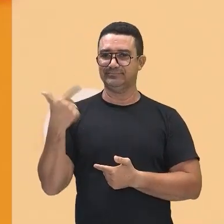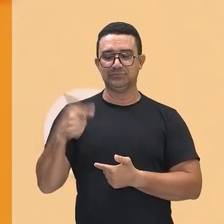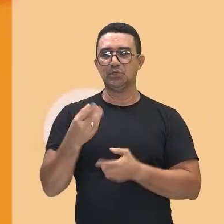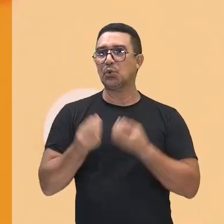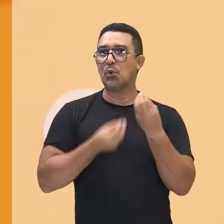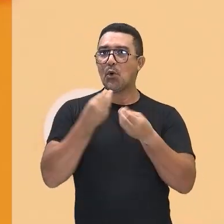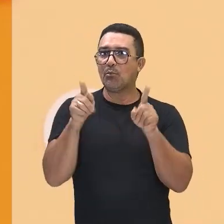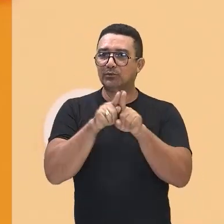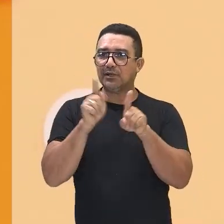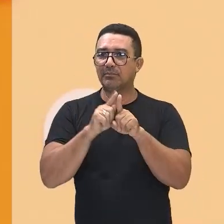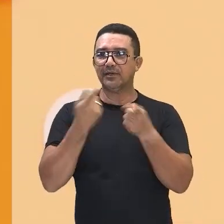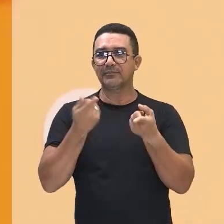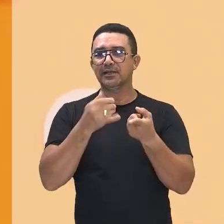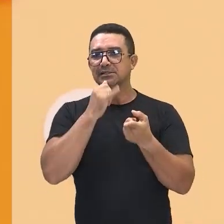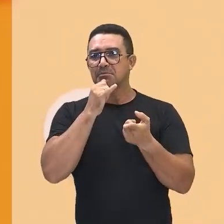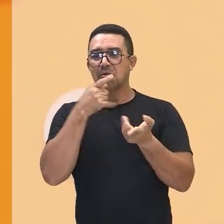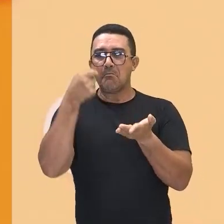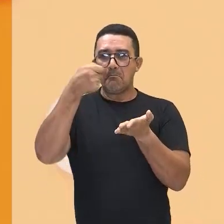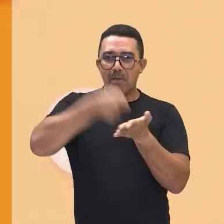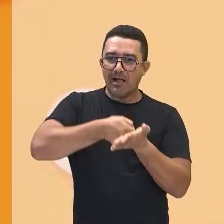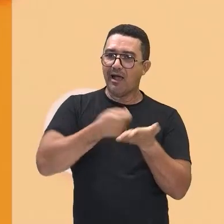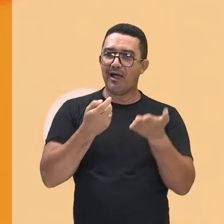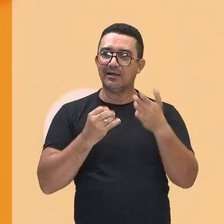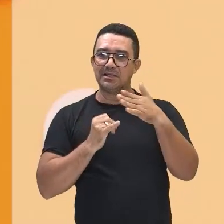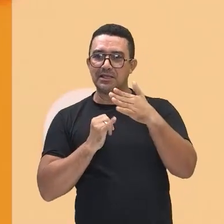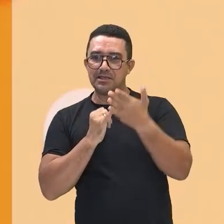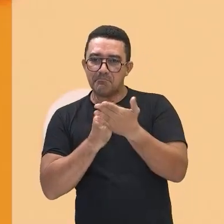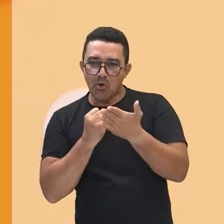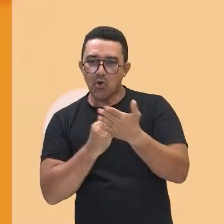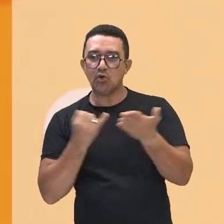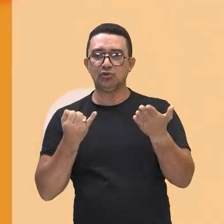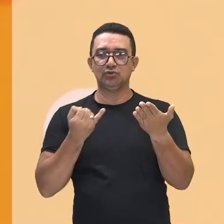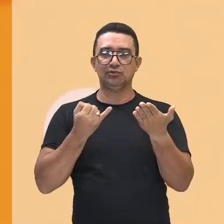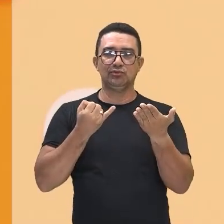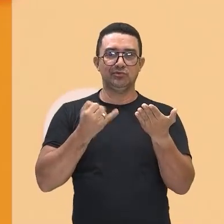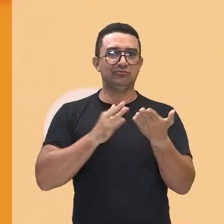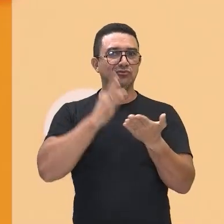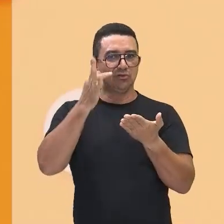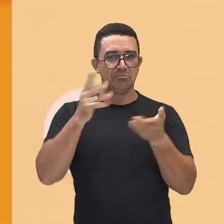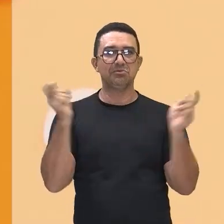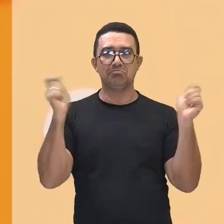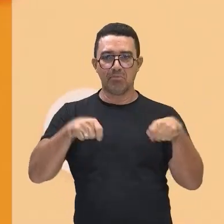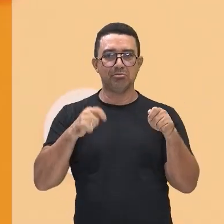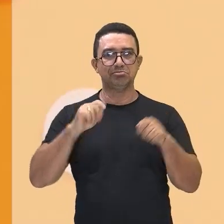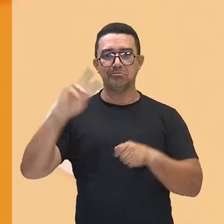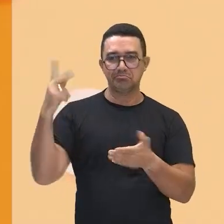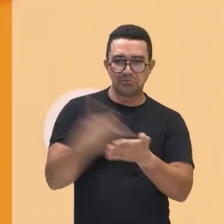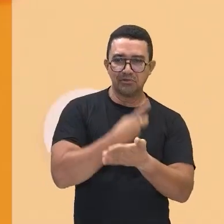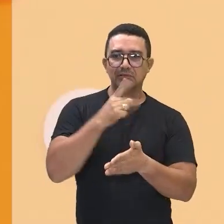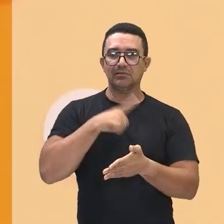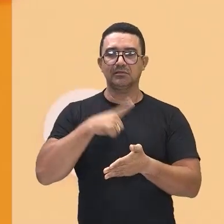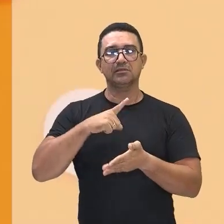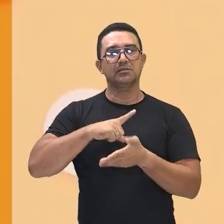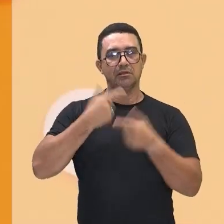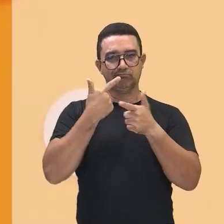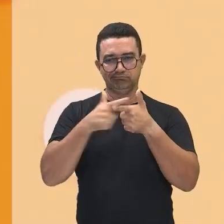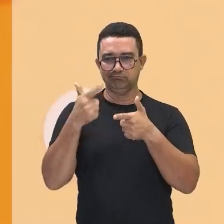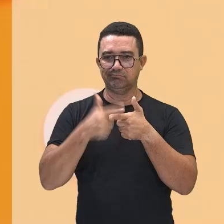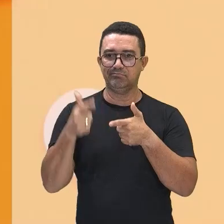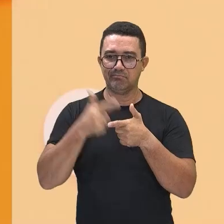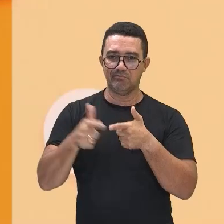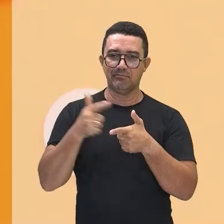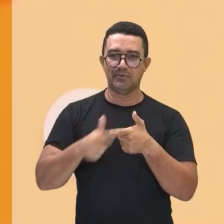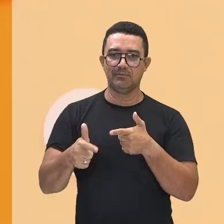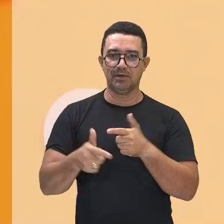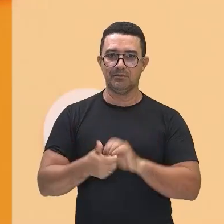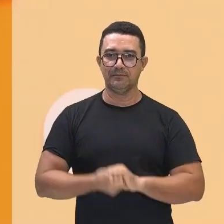ali atividade, os impostos, e futuramente pode realmente acarretar ali uma atividade ali